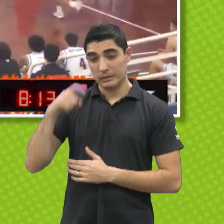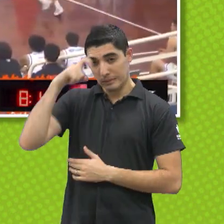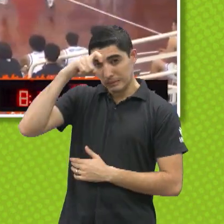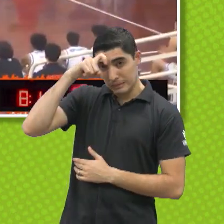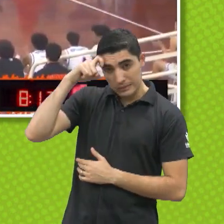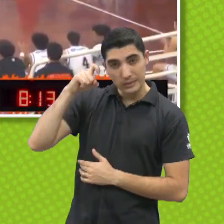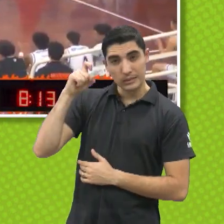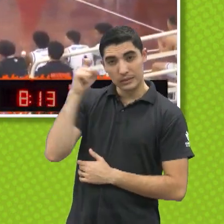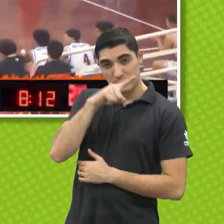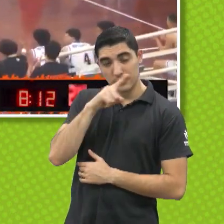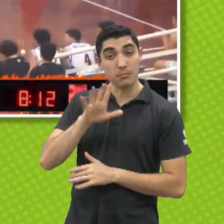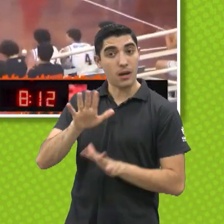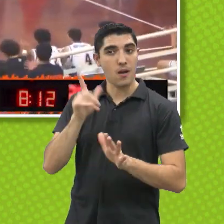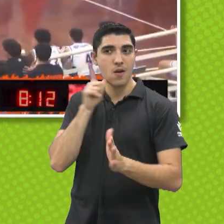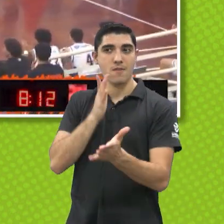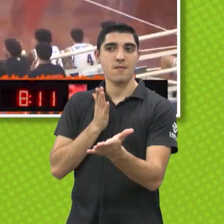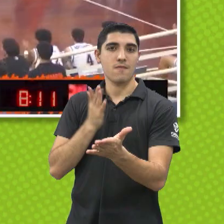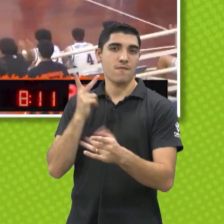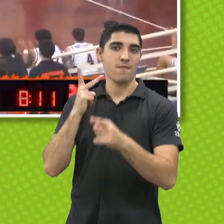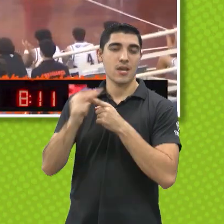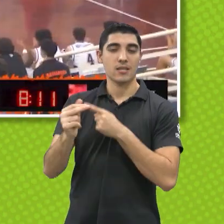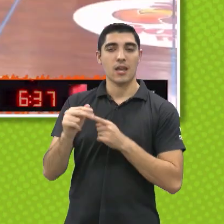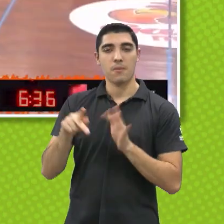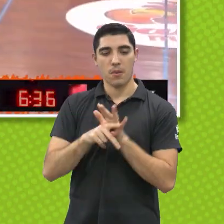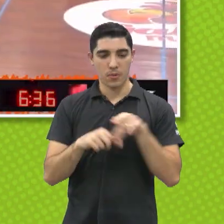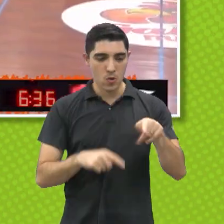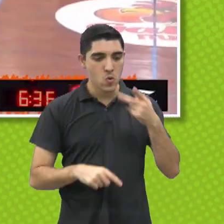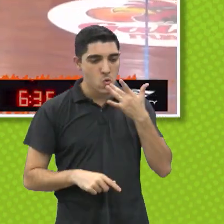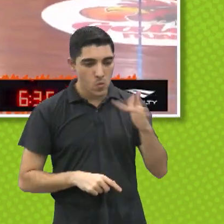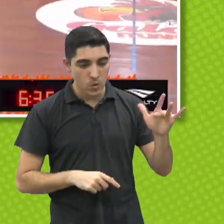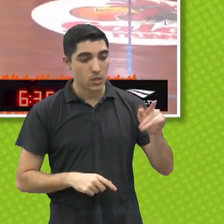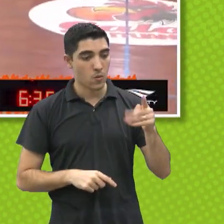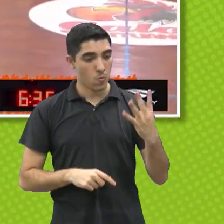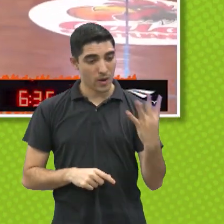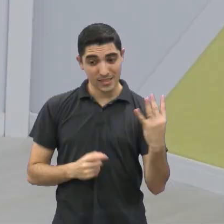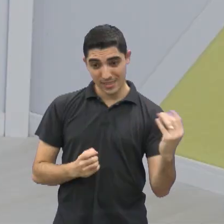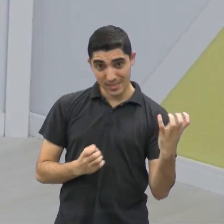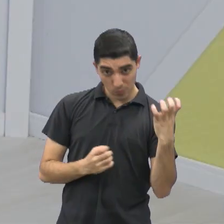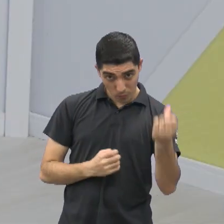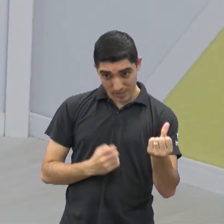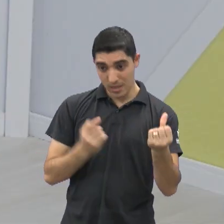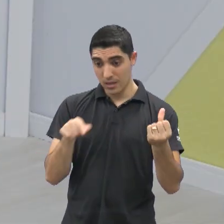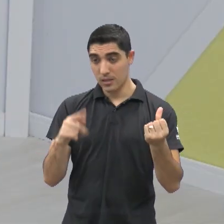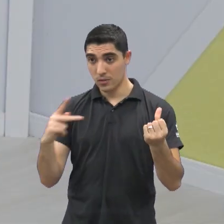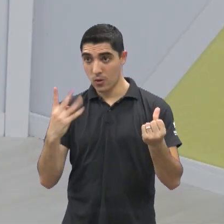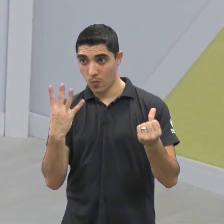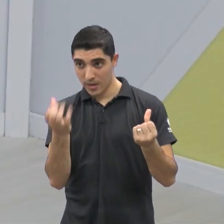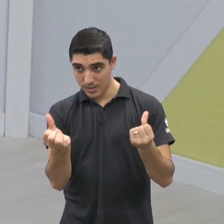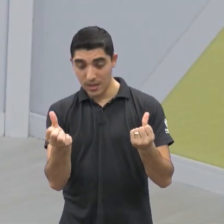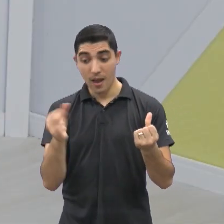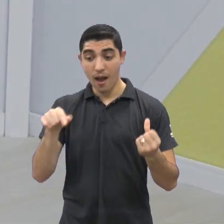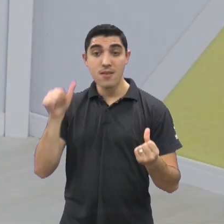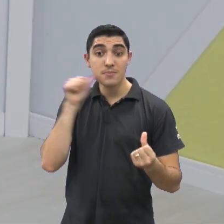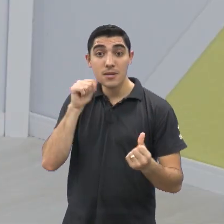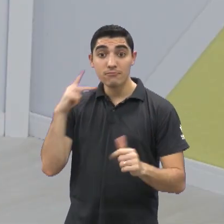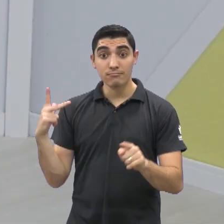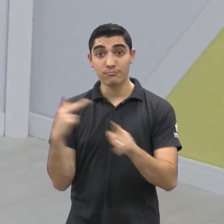de empate no tempo normal, com o Ourinhos em 46-46, na prorrogação, as meninas do São José venceram por